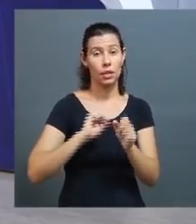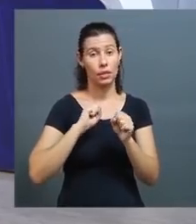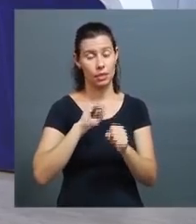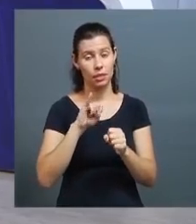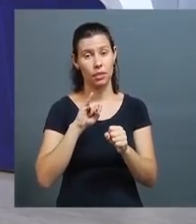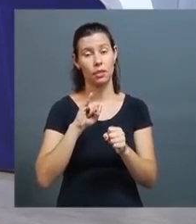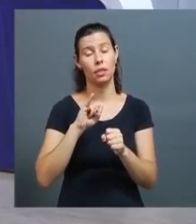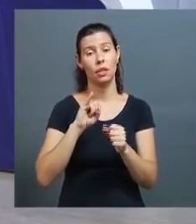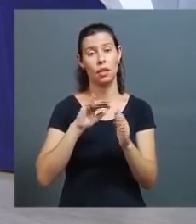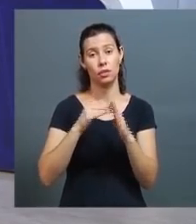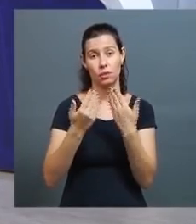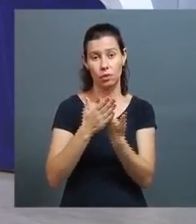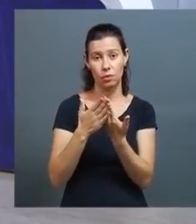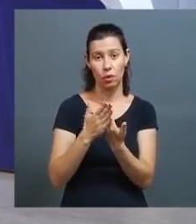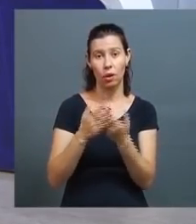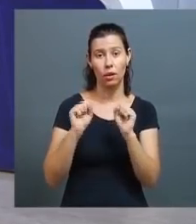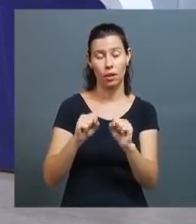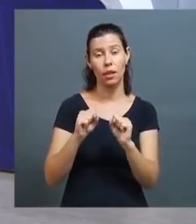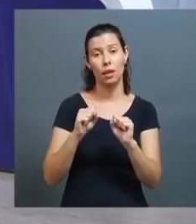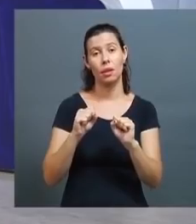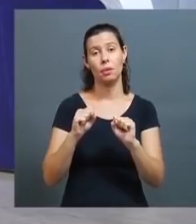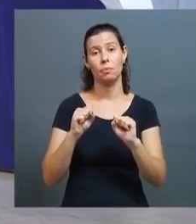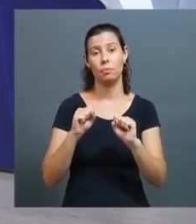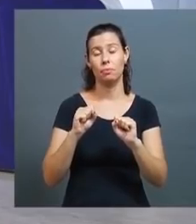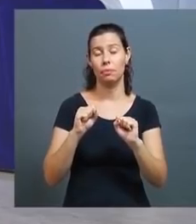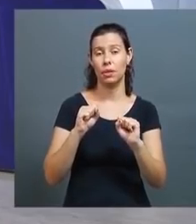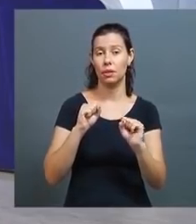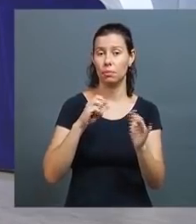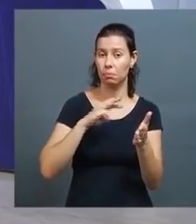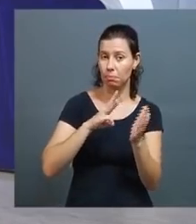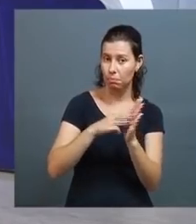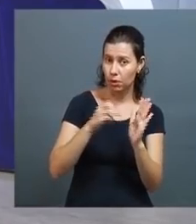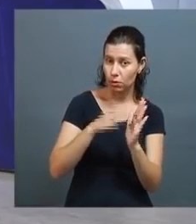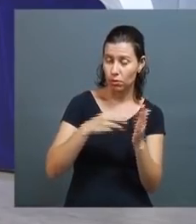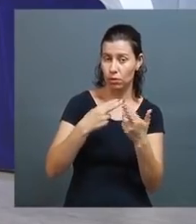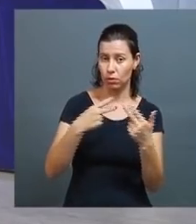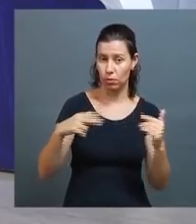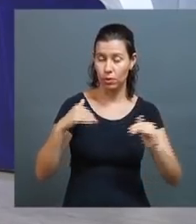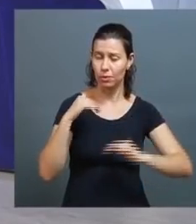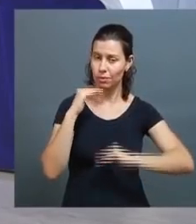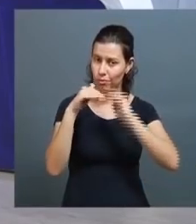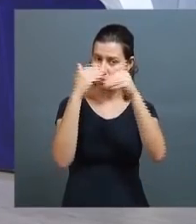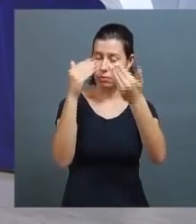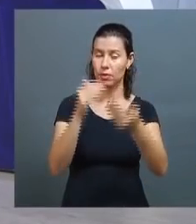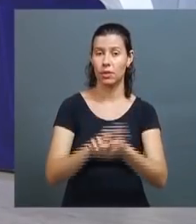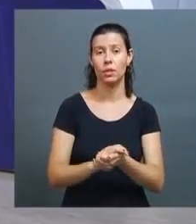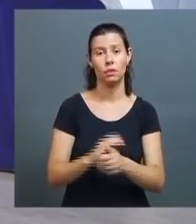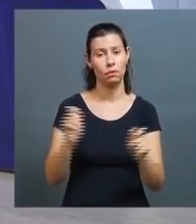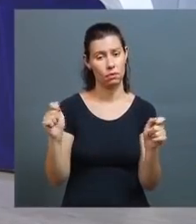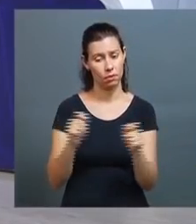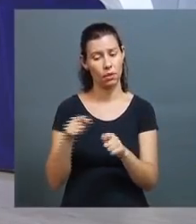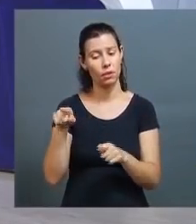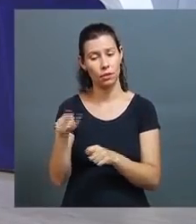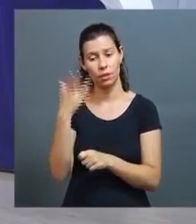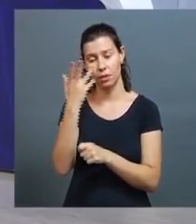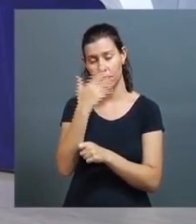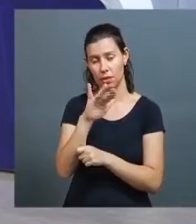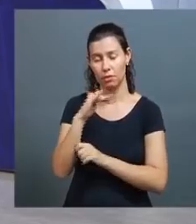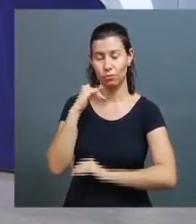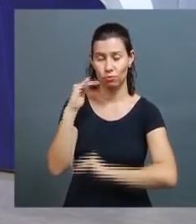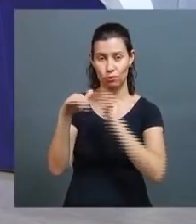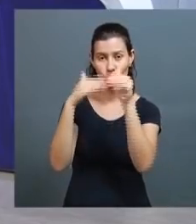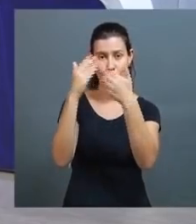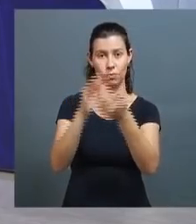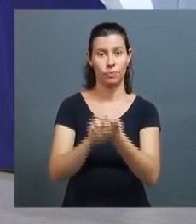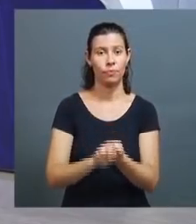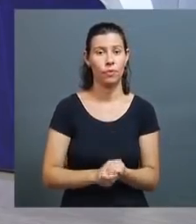consegue desenvolver uma metodologia que corresponda àquilo que ela apresenta, ela se desenvolve. Né? Então,